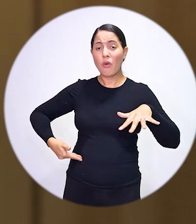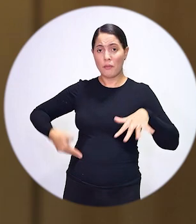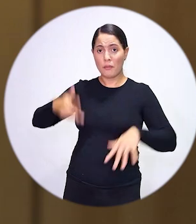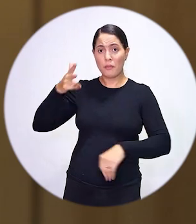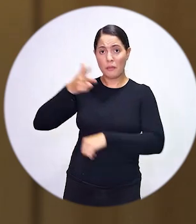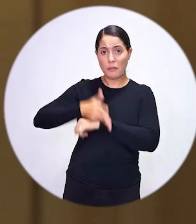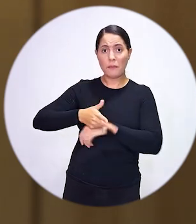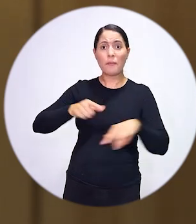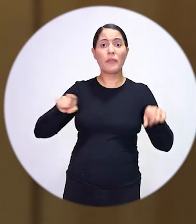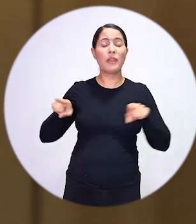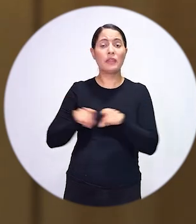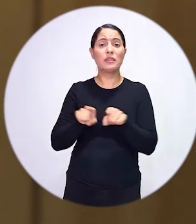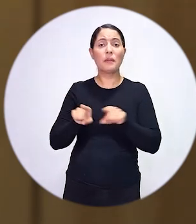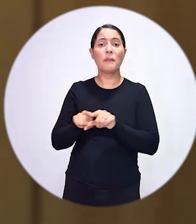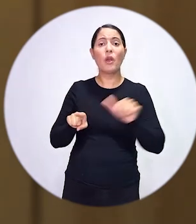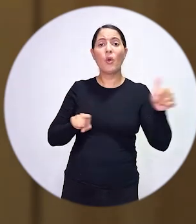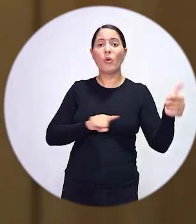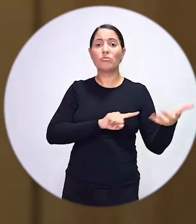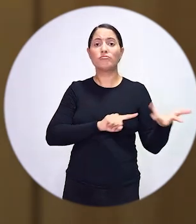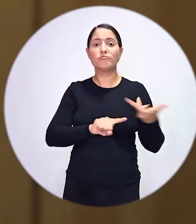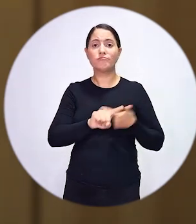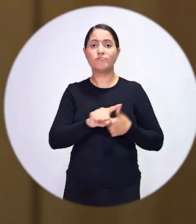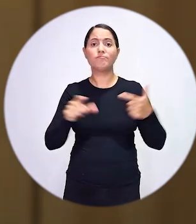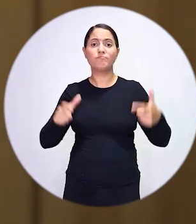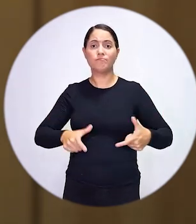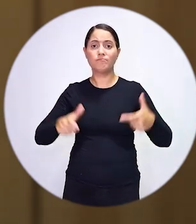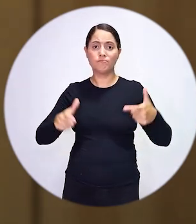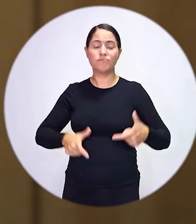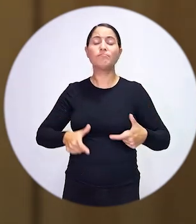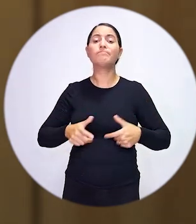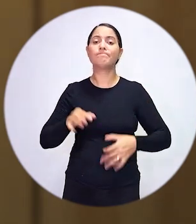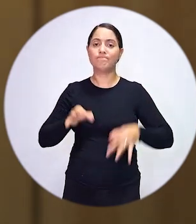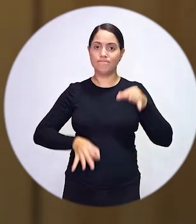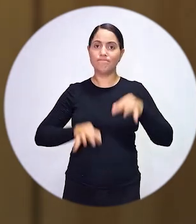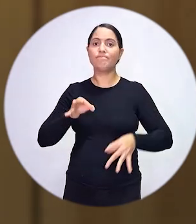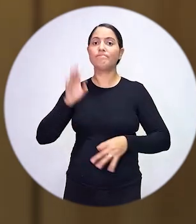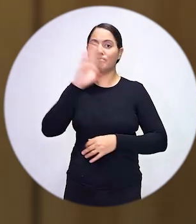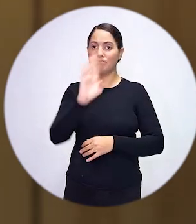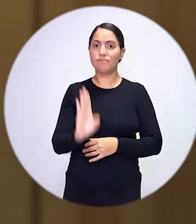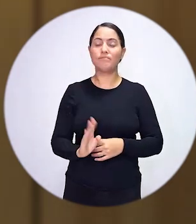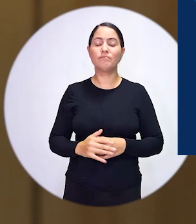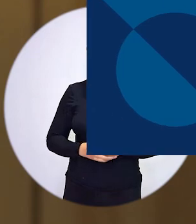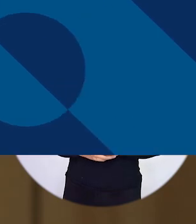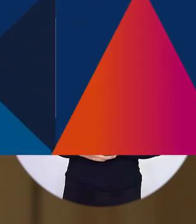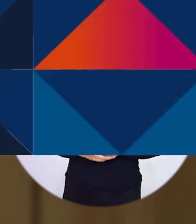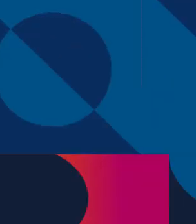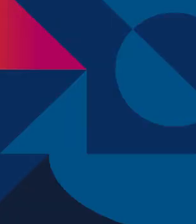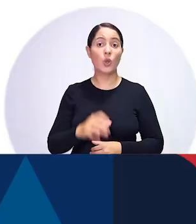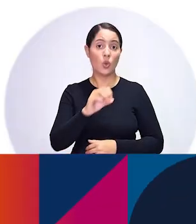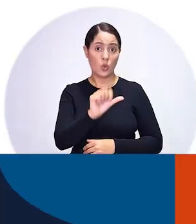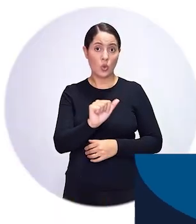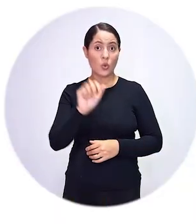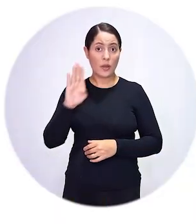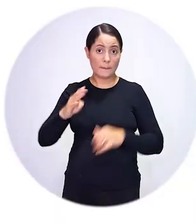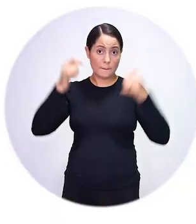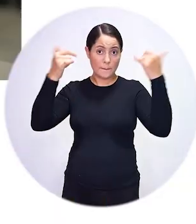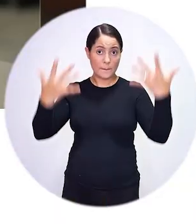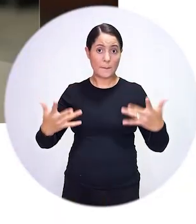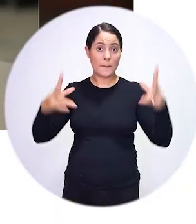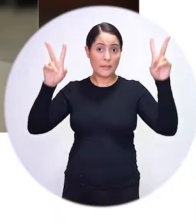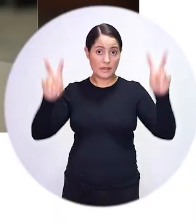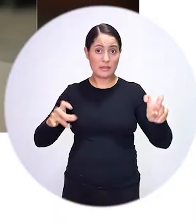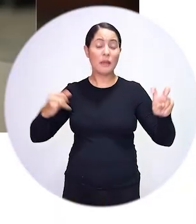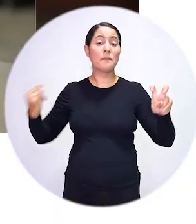a gravação de audiências e outros atos processuais em comarcas e jurisdições do país. Segundo Horne,